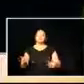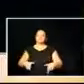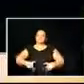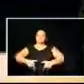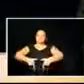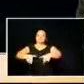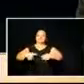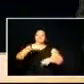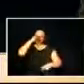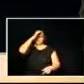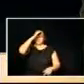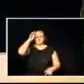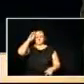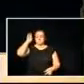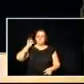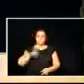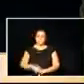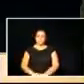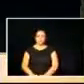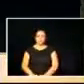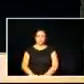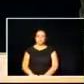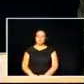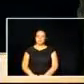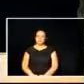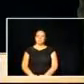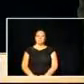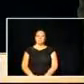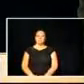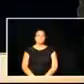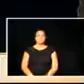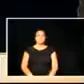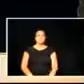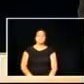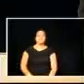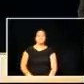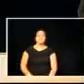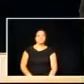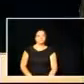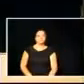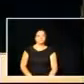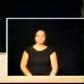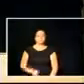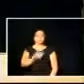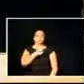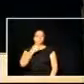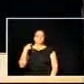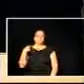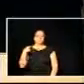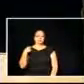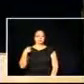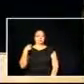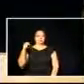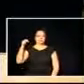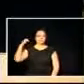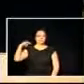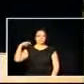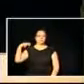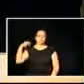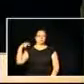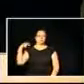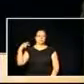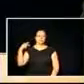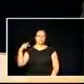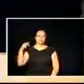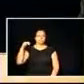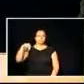Isso falou muito bem o pastor Nunes Coelho, que disse aqui que depende única e exclusivamente do executivo. O executivo é o prefeito.